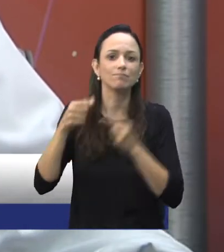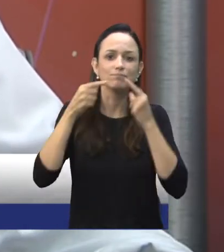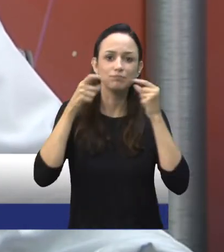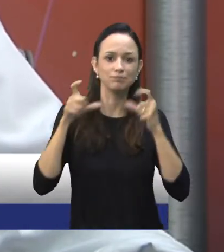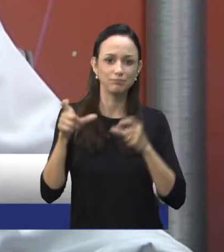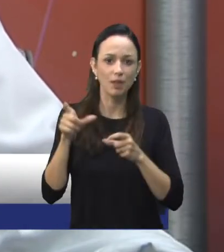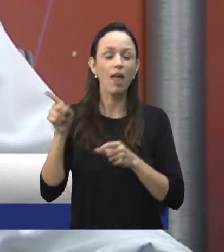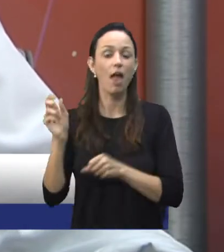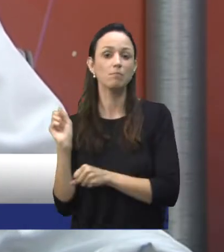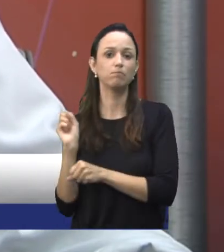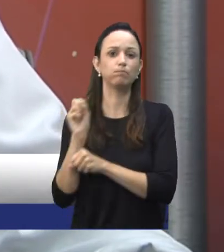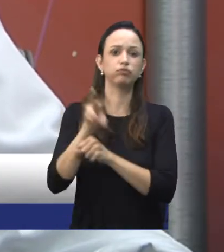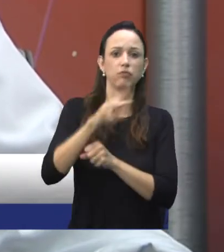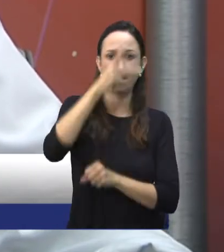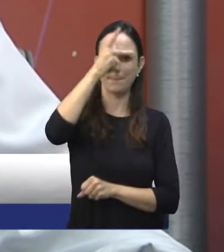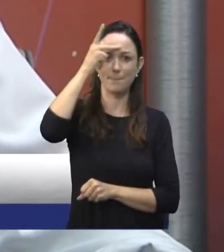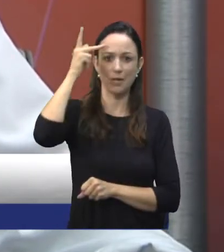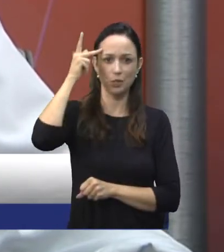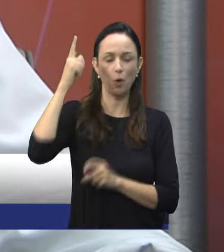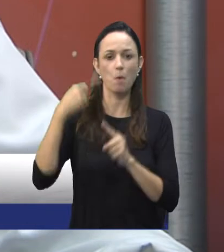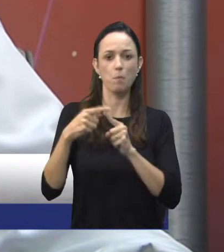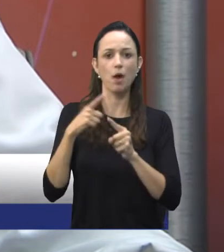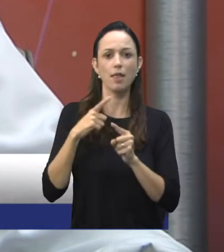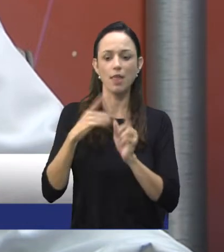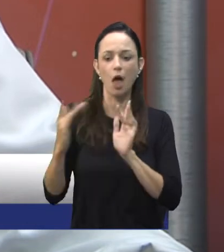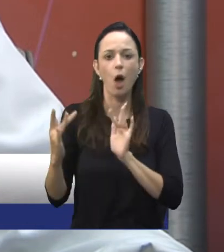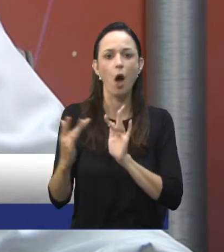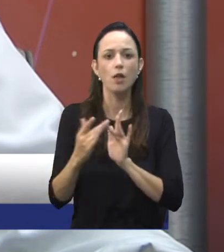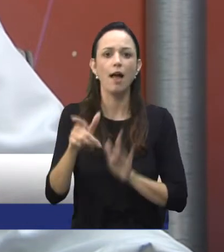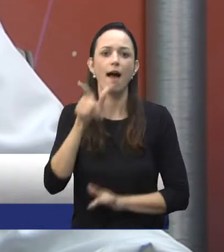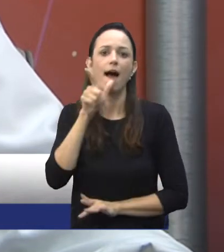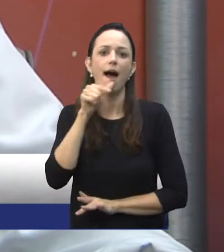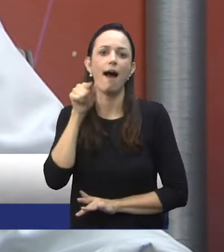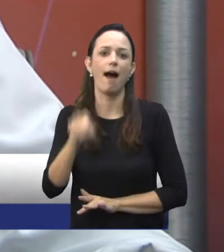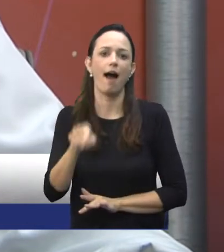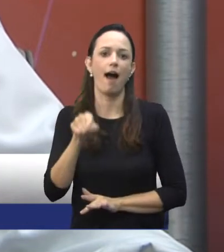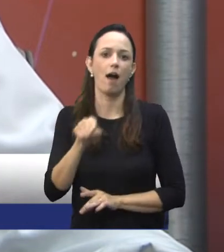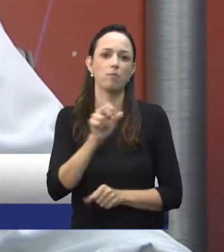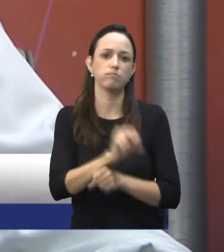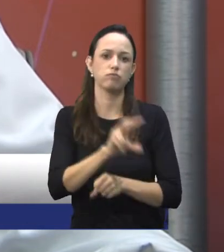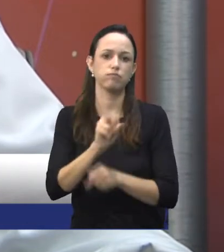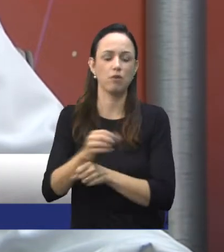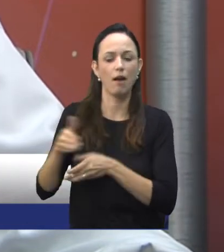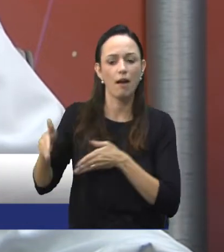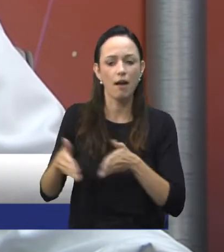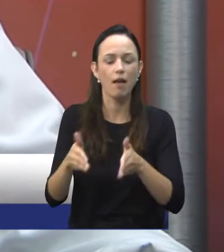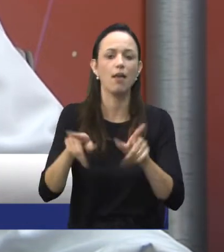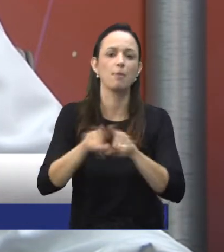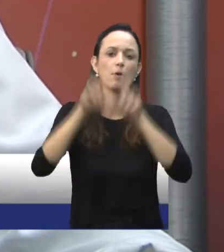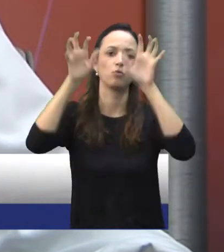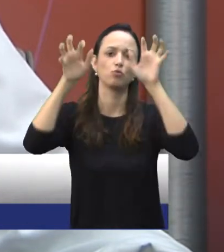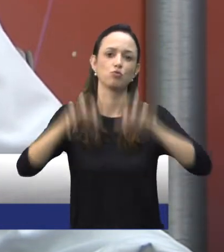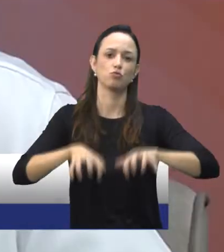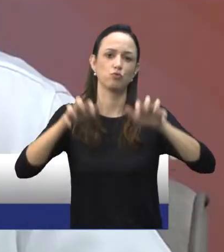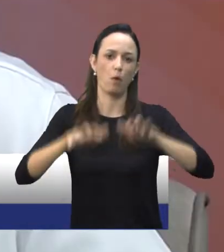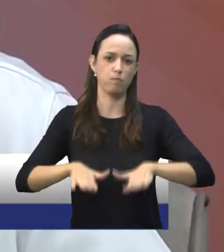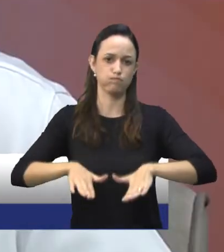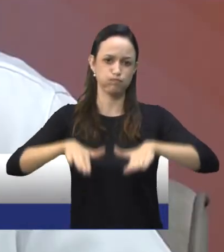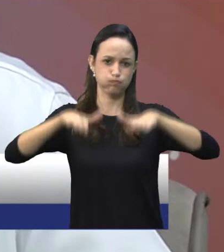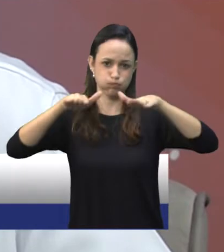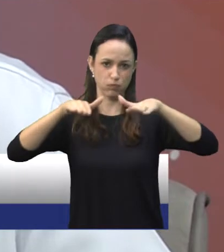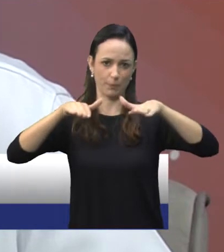transmitida aos seres humanos através do contato com a água contaminada dos rios e das enchentes.